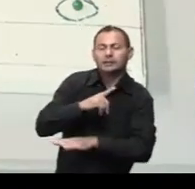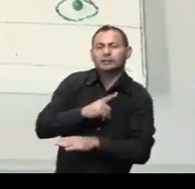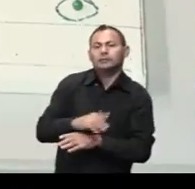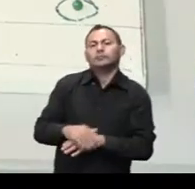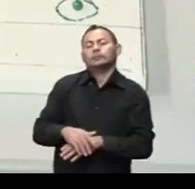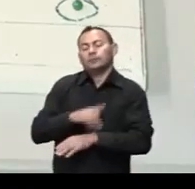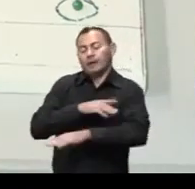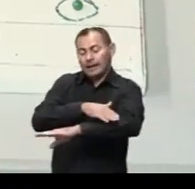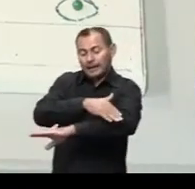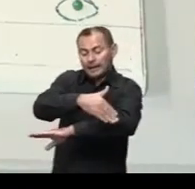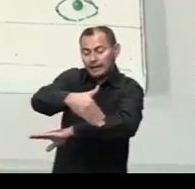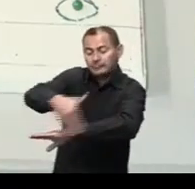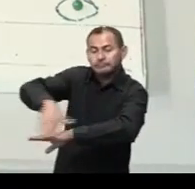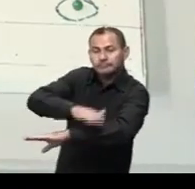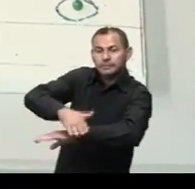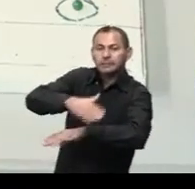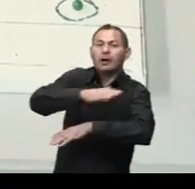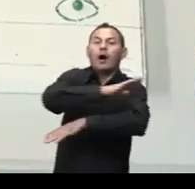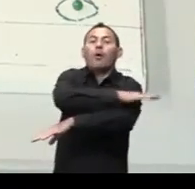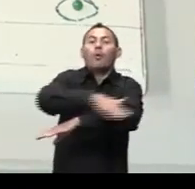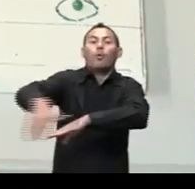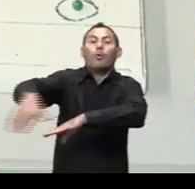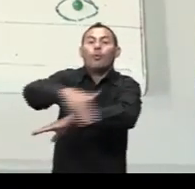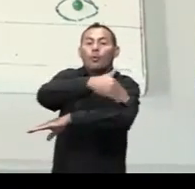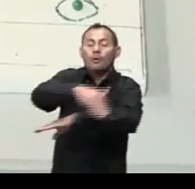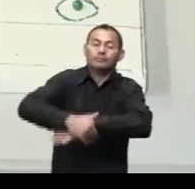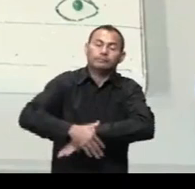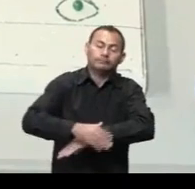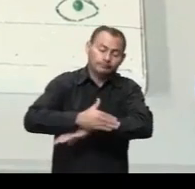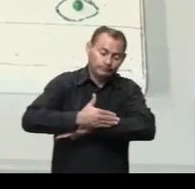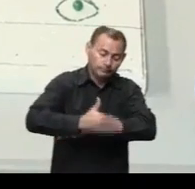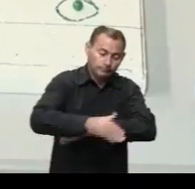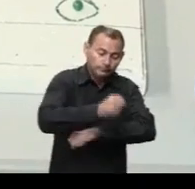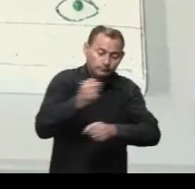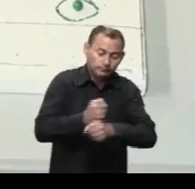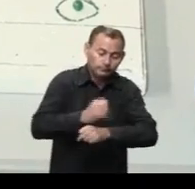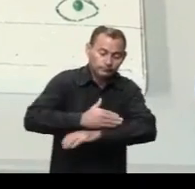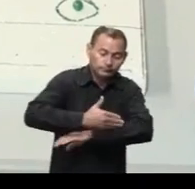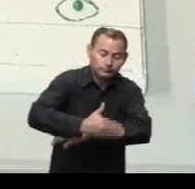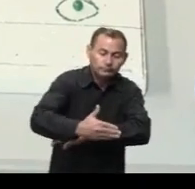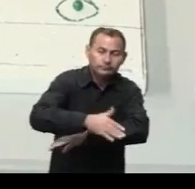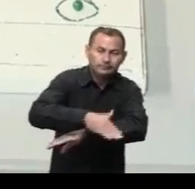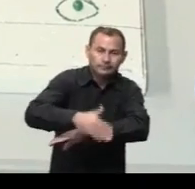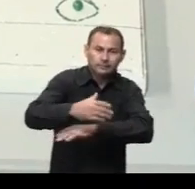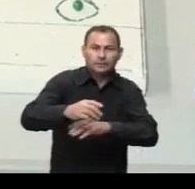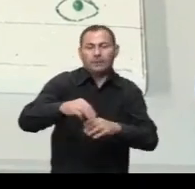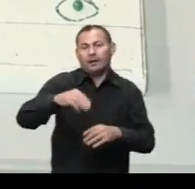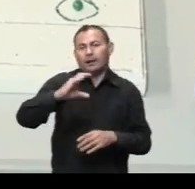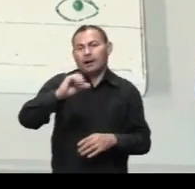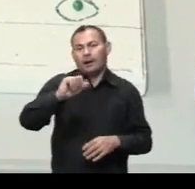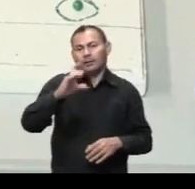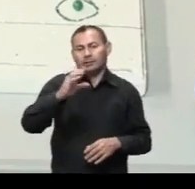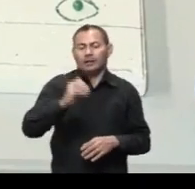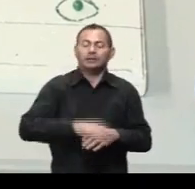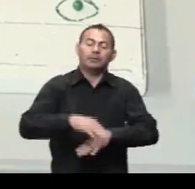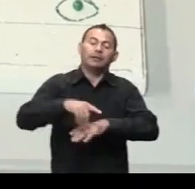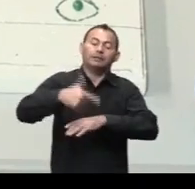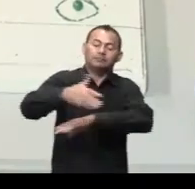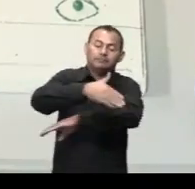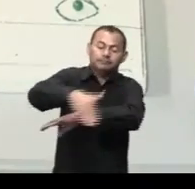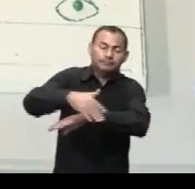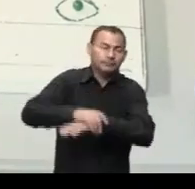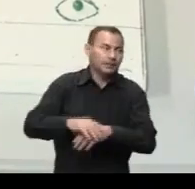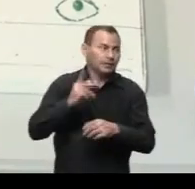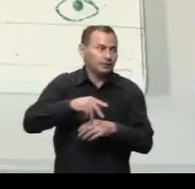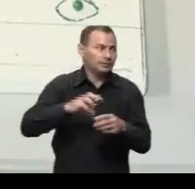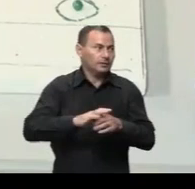uma rua, tá? Nossa calçada de 2 metros, a gente tem a locação da nossa construção, então viu que o professor não